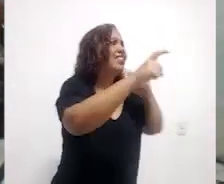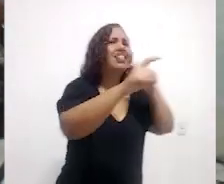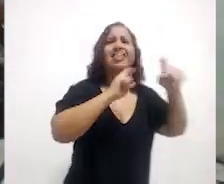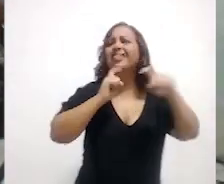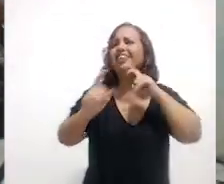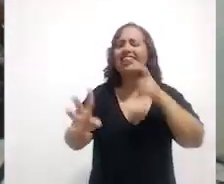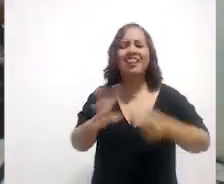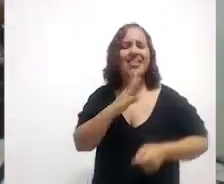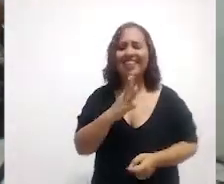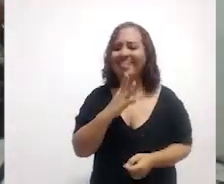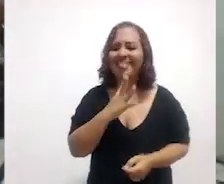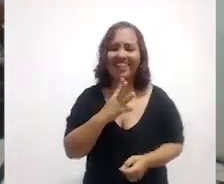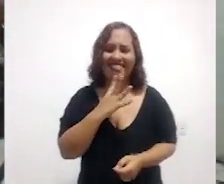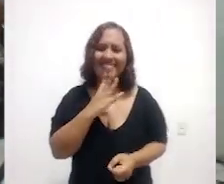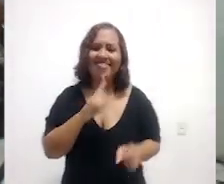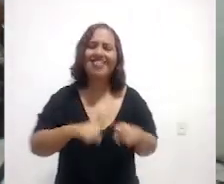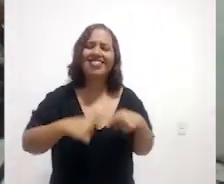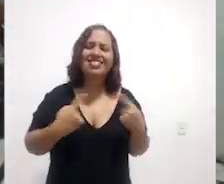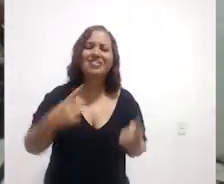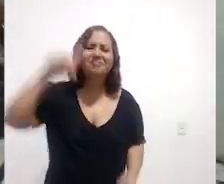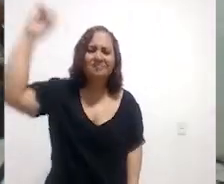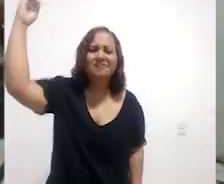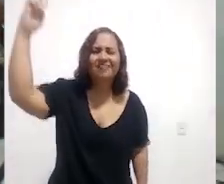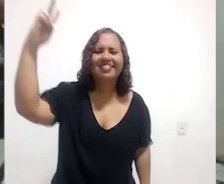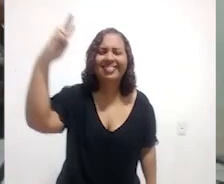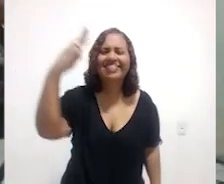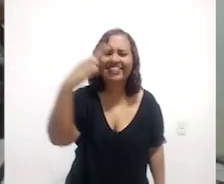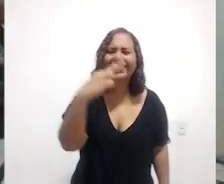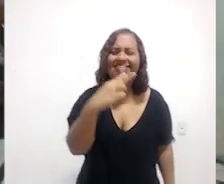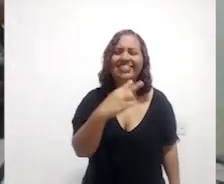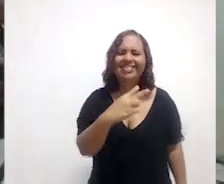mas Ele viu e sabe